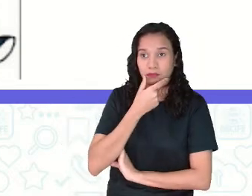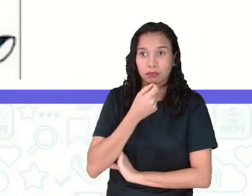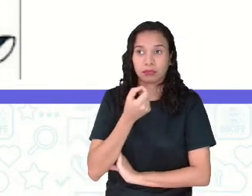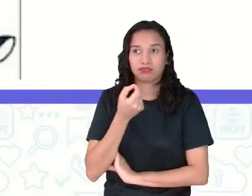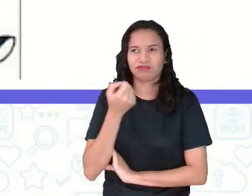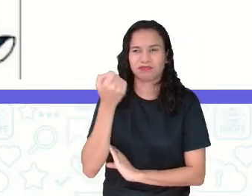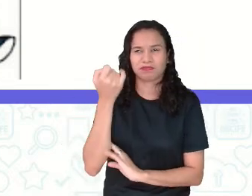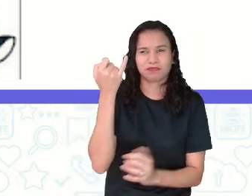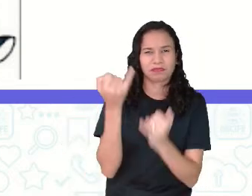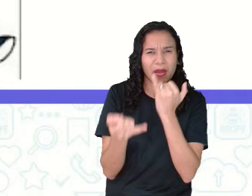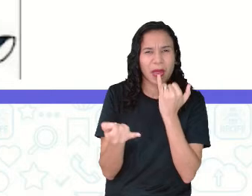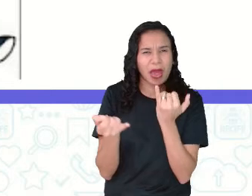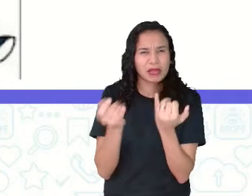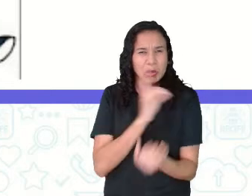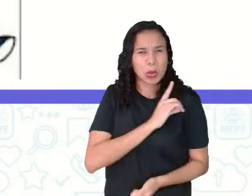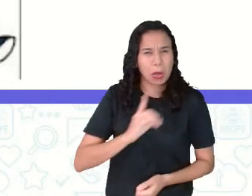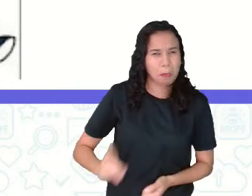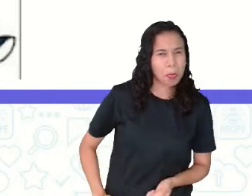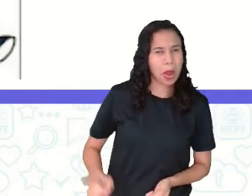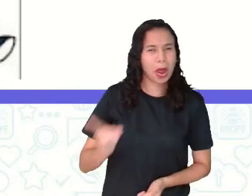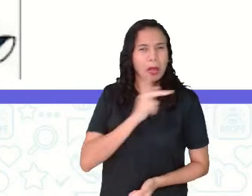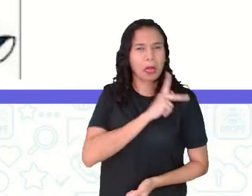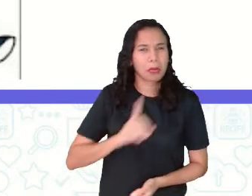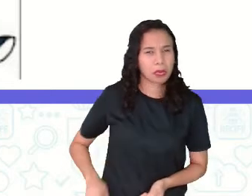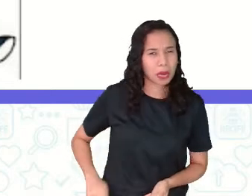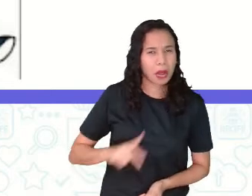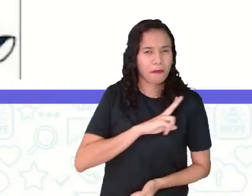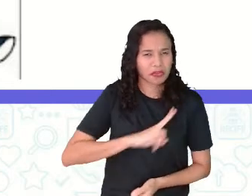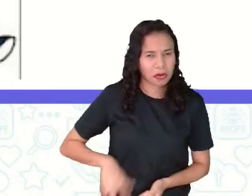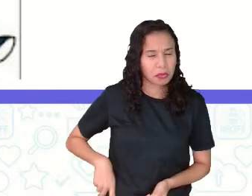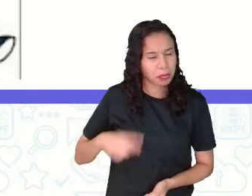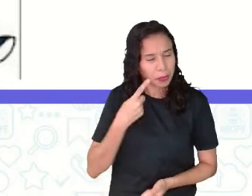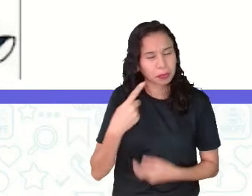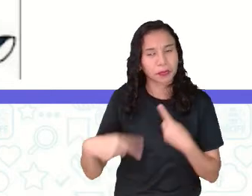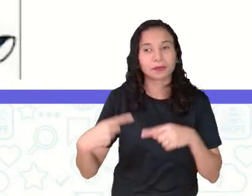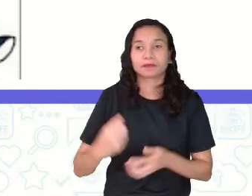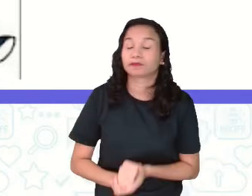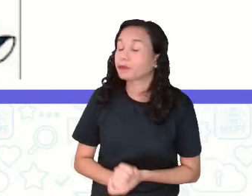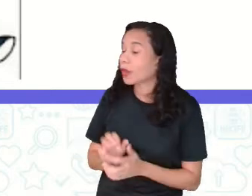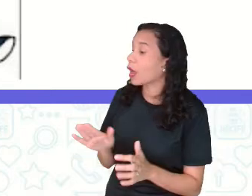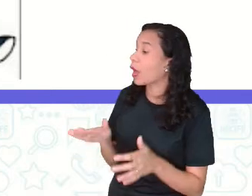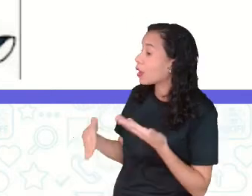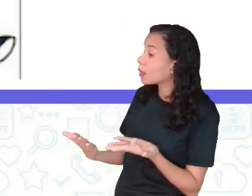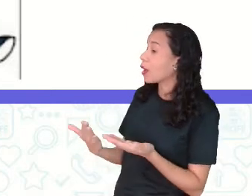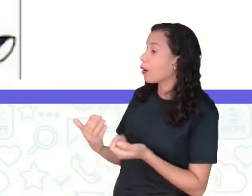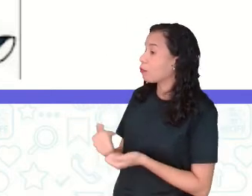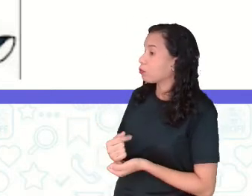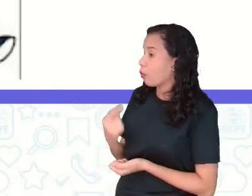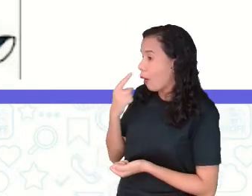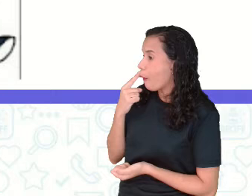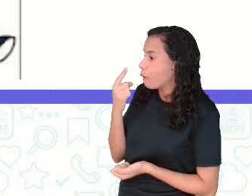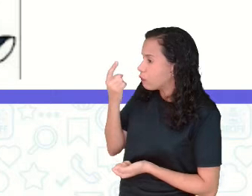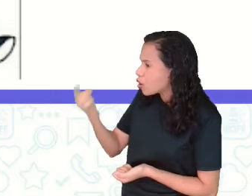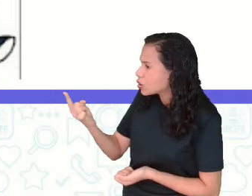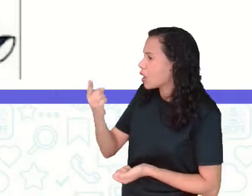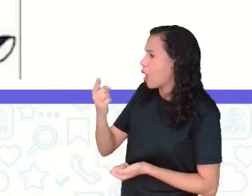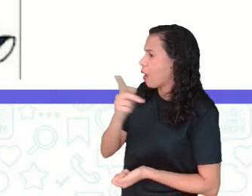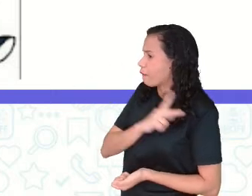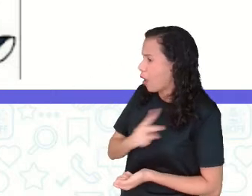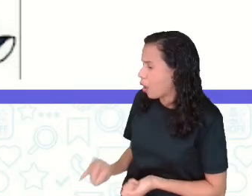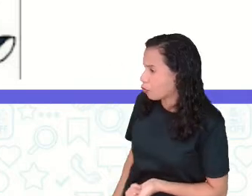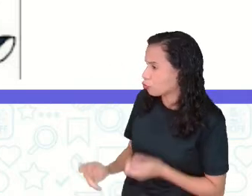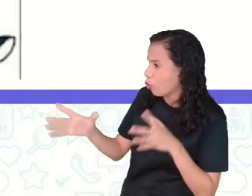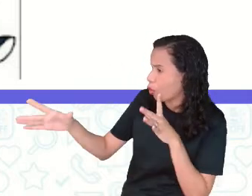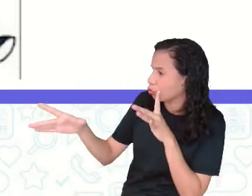para um deputado, um vereador, algum político, né? Então, o nobre parlamentar é adepto